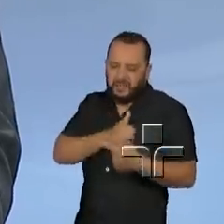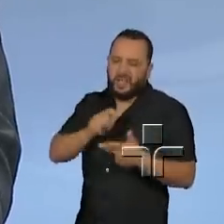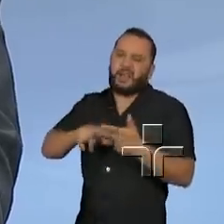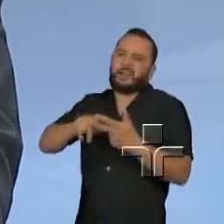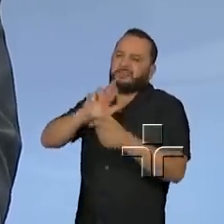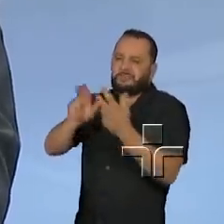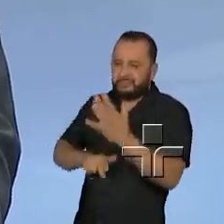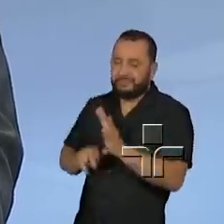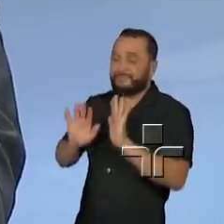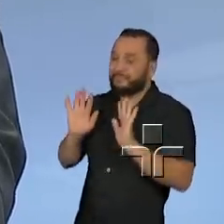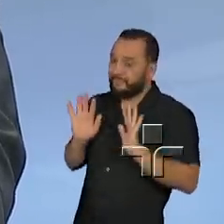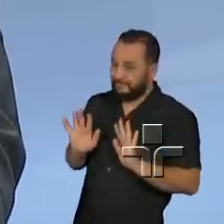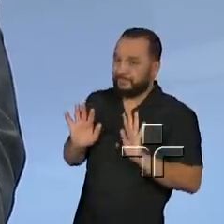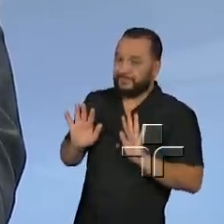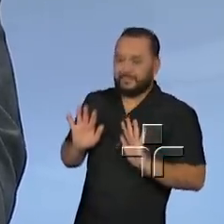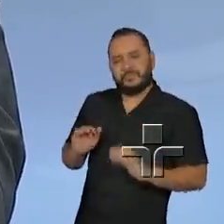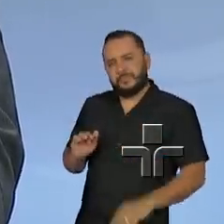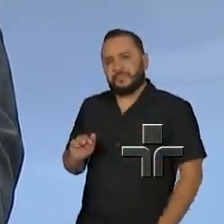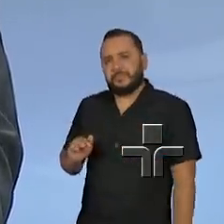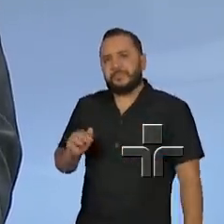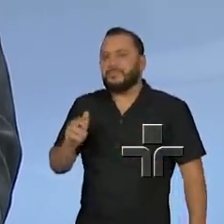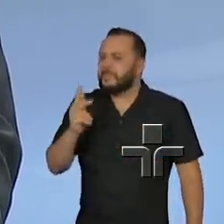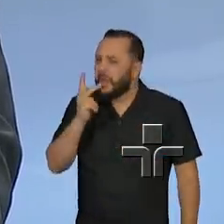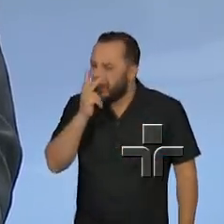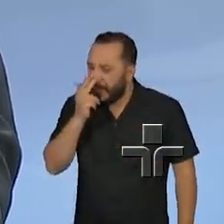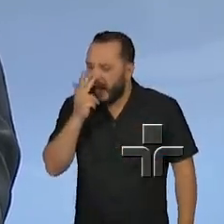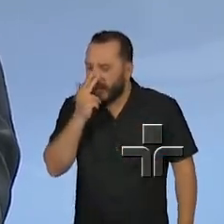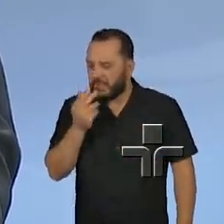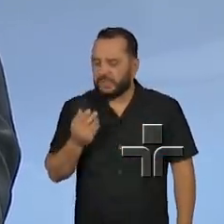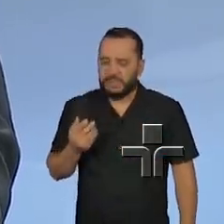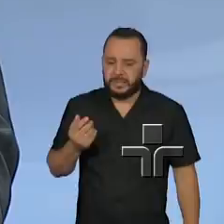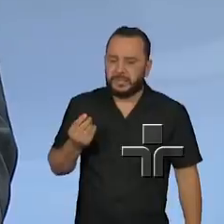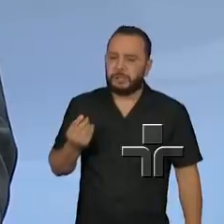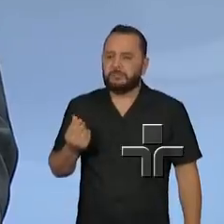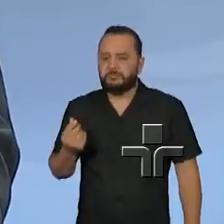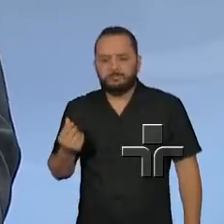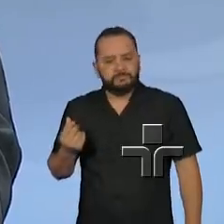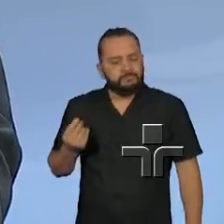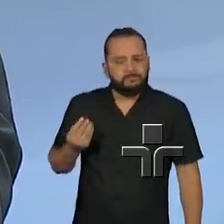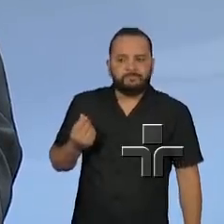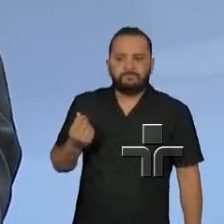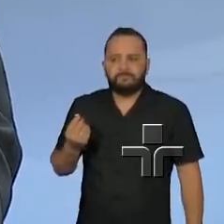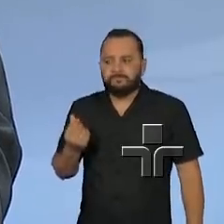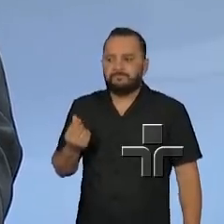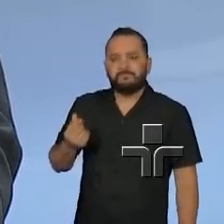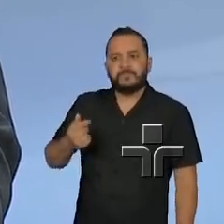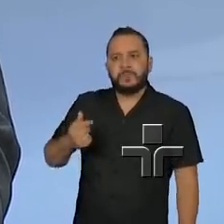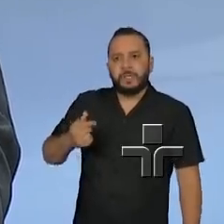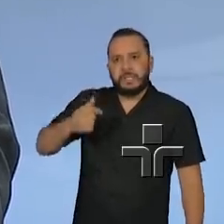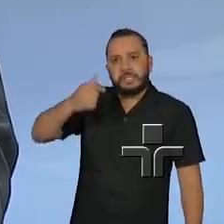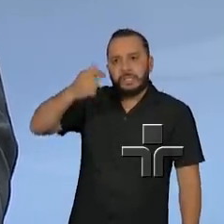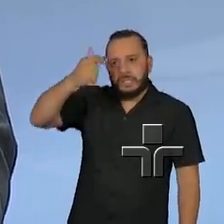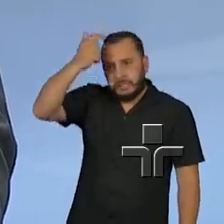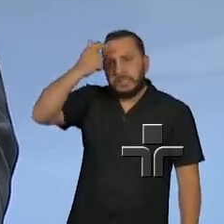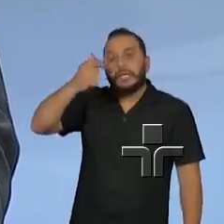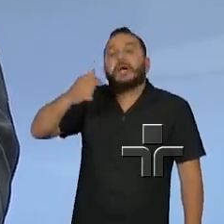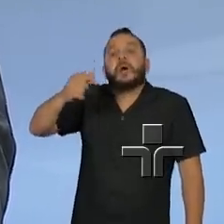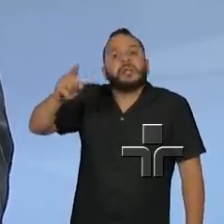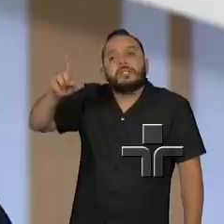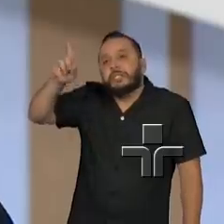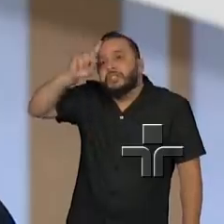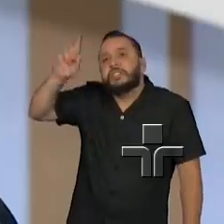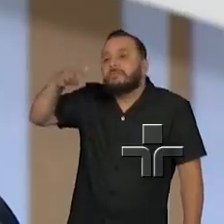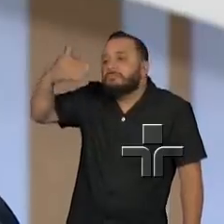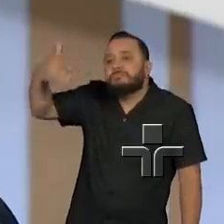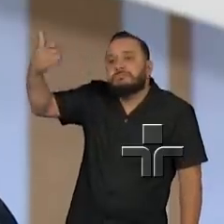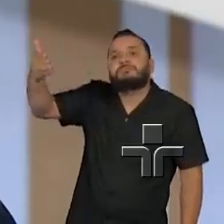Aparentemente, essa seria parece mais uma questão menos uma questão de ser e mais uma questão de quando,